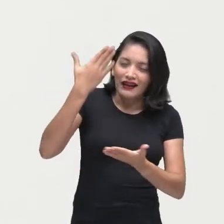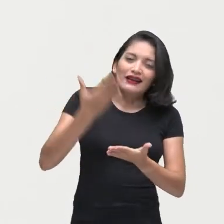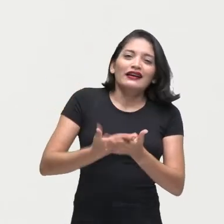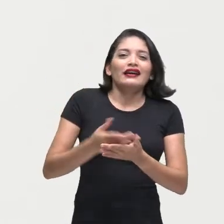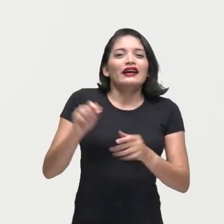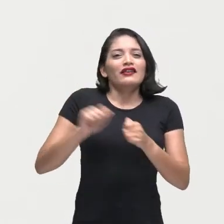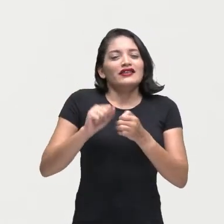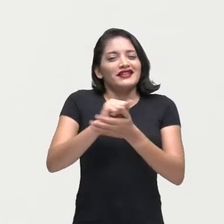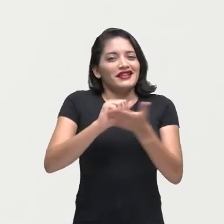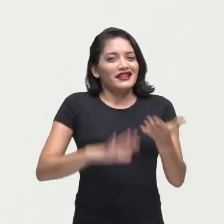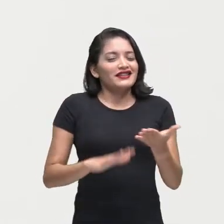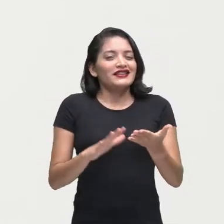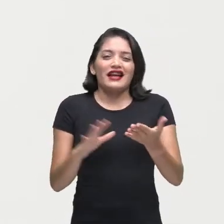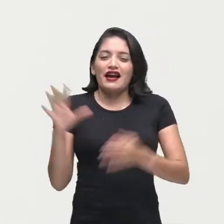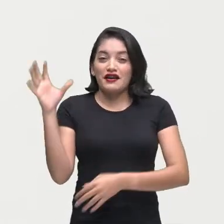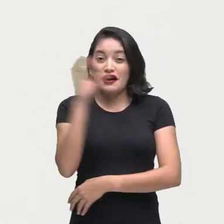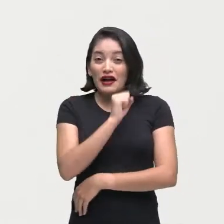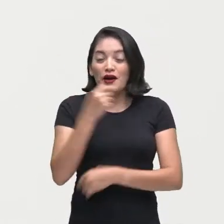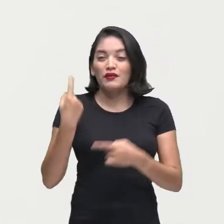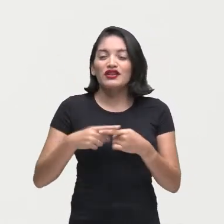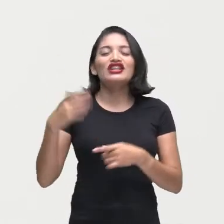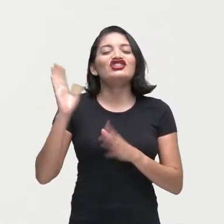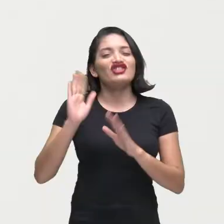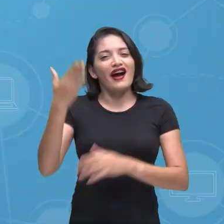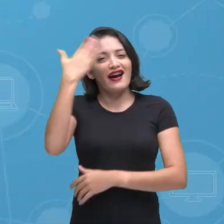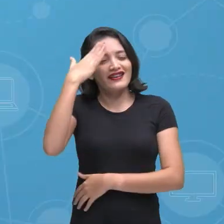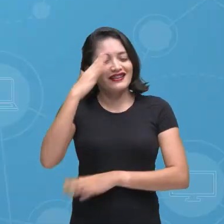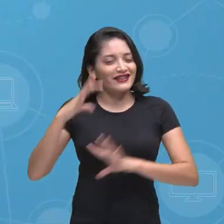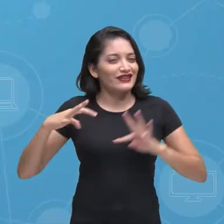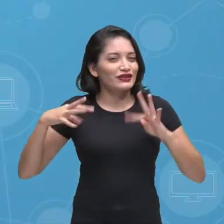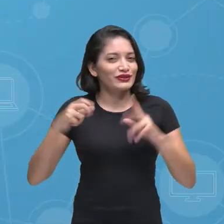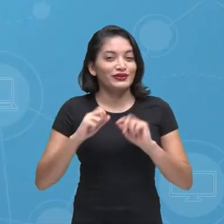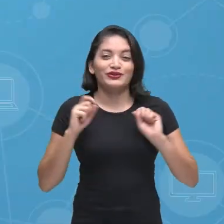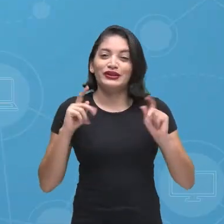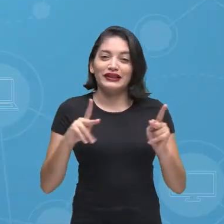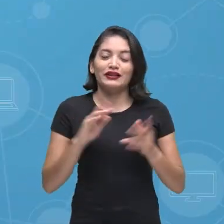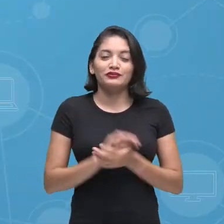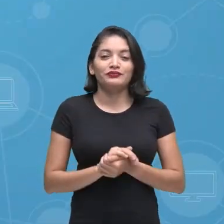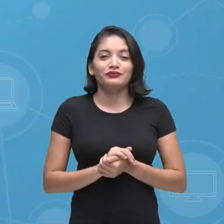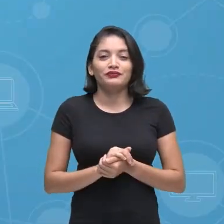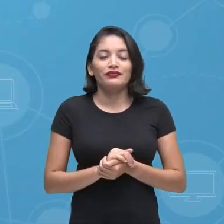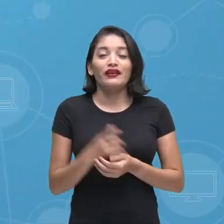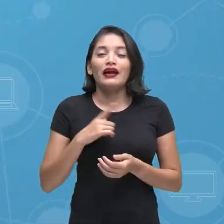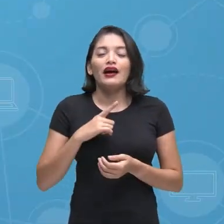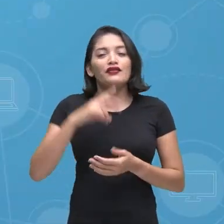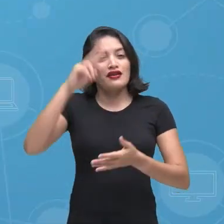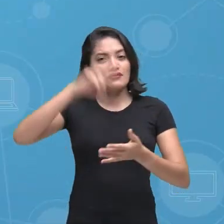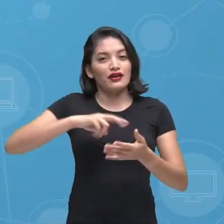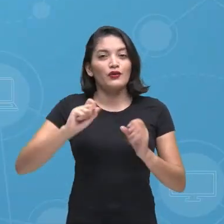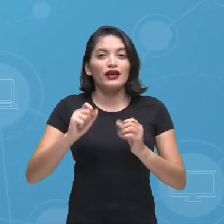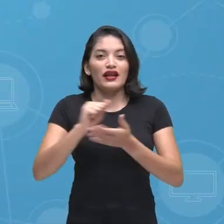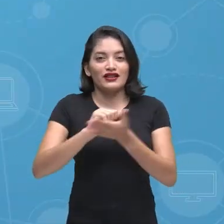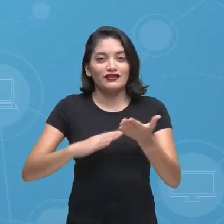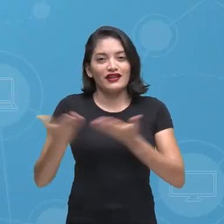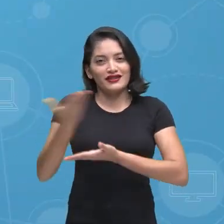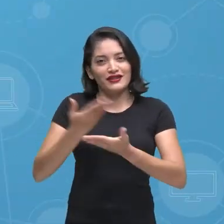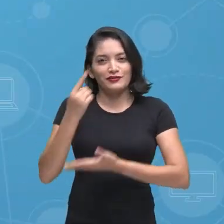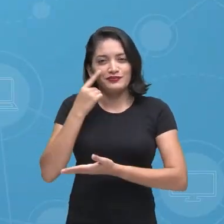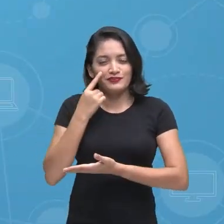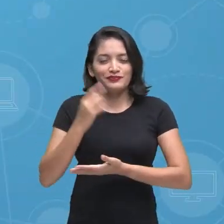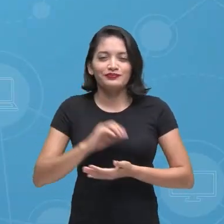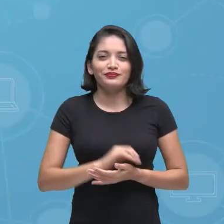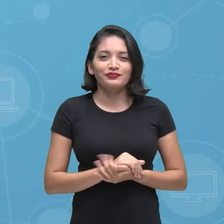essa deles super rápido porque já entenderam tudo Tá certo nós vamos dar uma conferida agora na nossa dele e